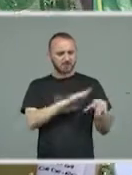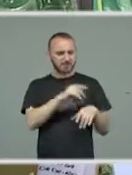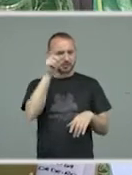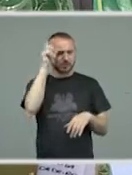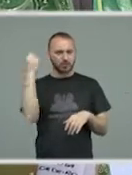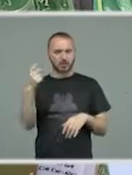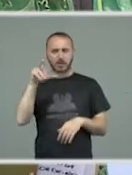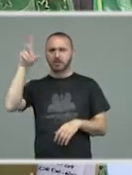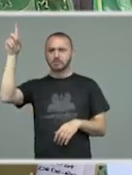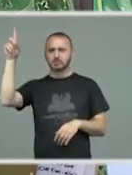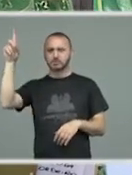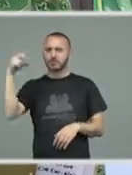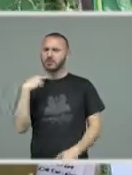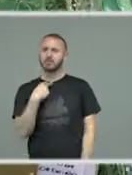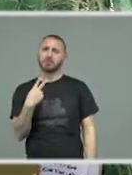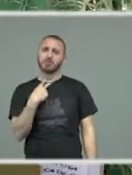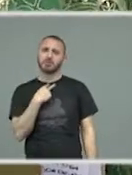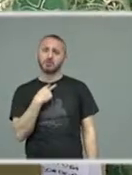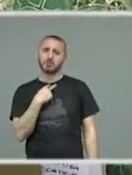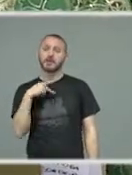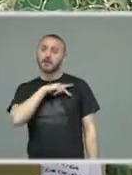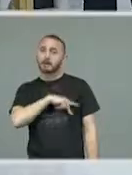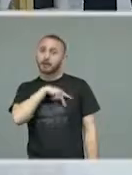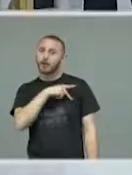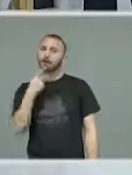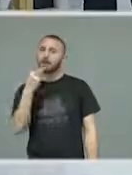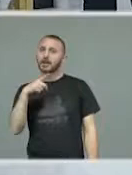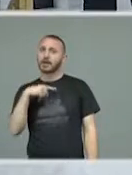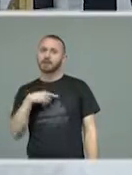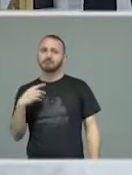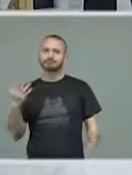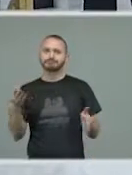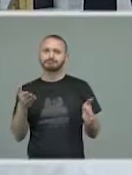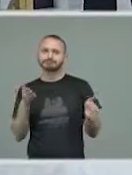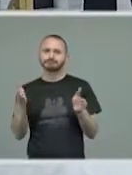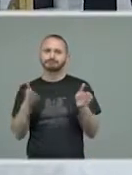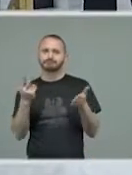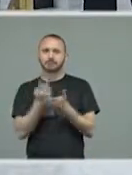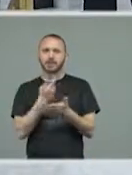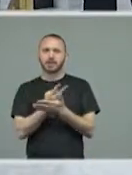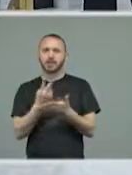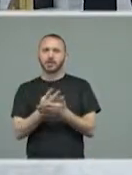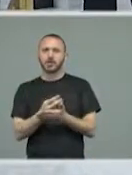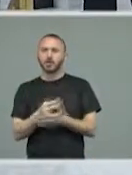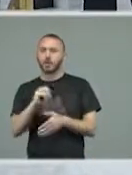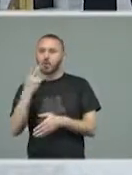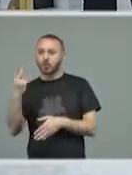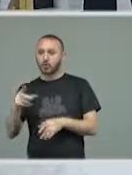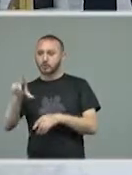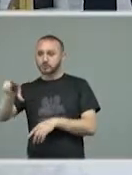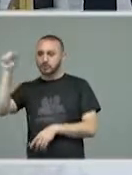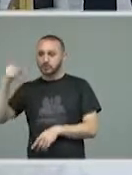É São Paulo que diz que há uma contradição entre carne e espírito, a vida no espírito.